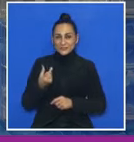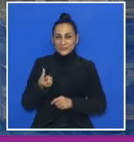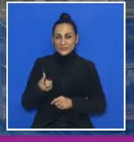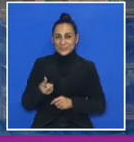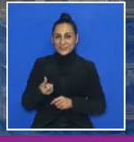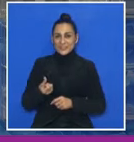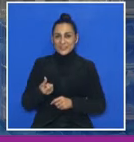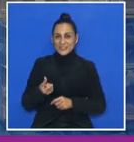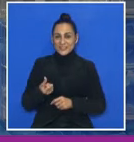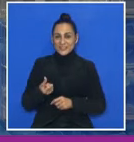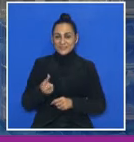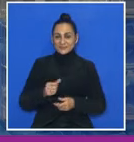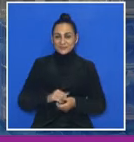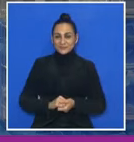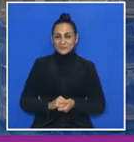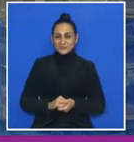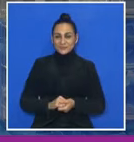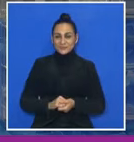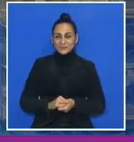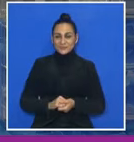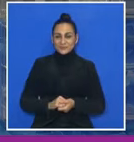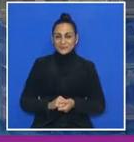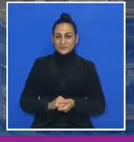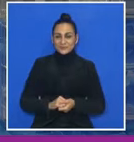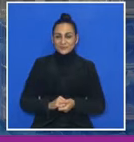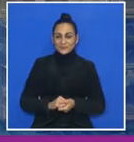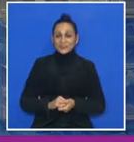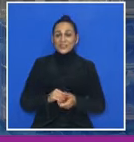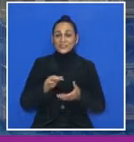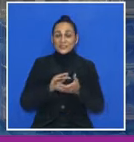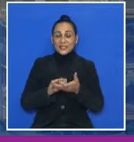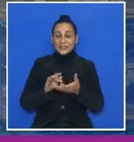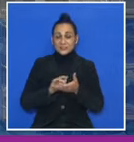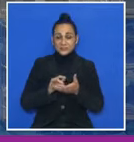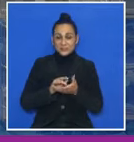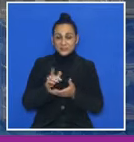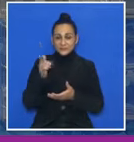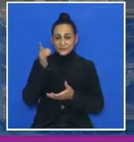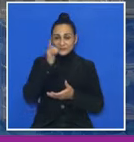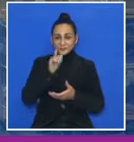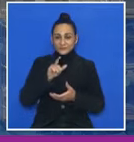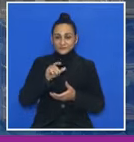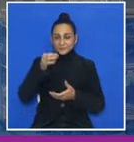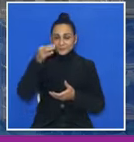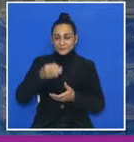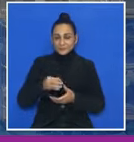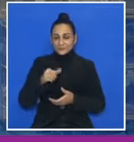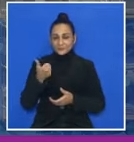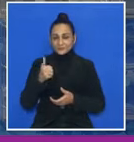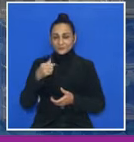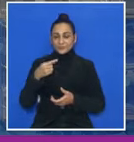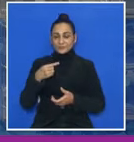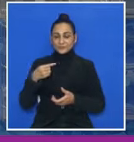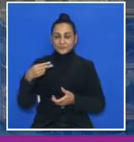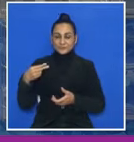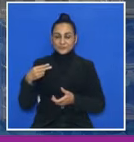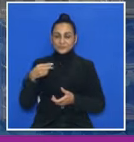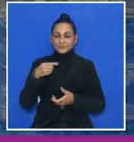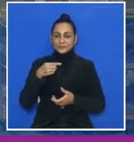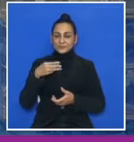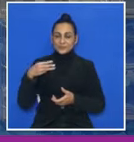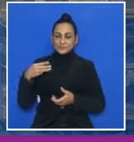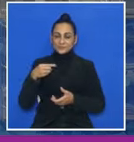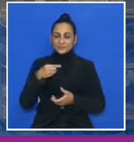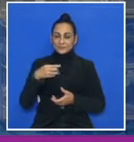Rosa, 16. Na Loto Fácil, você ganha acertando 11, 12, 13, 14 ou